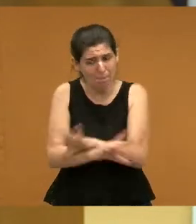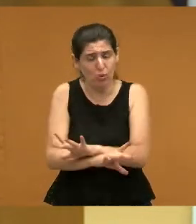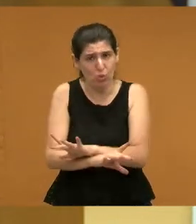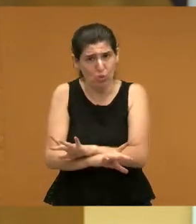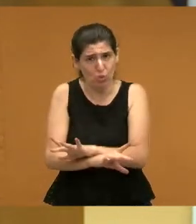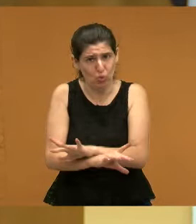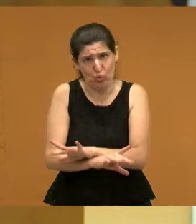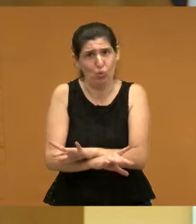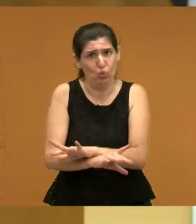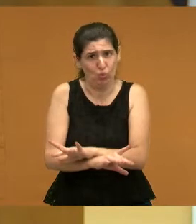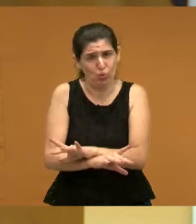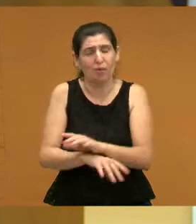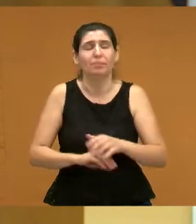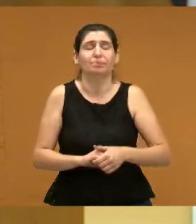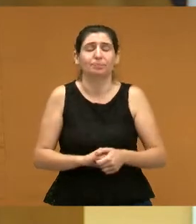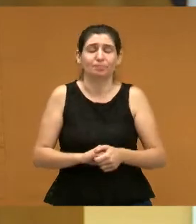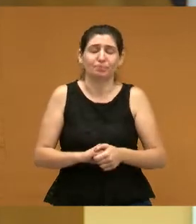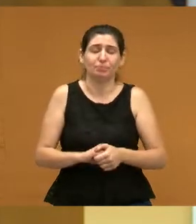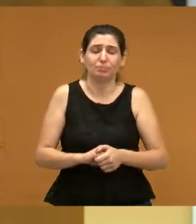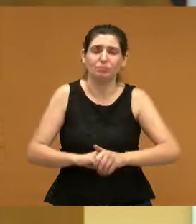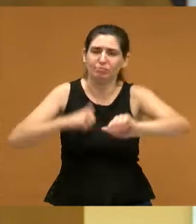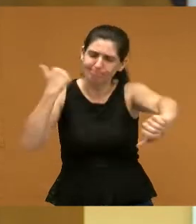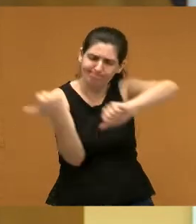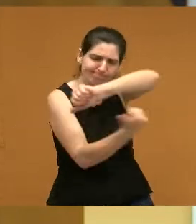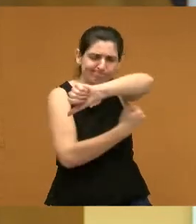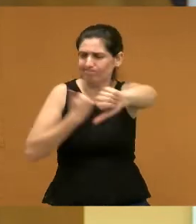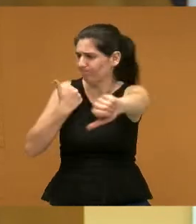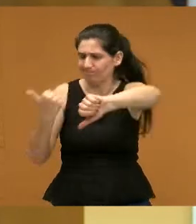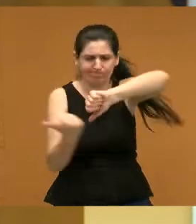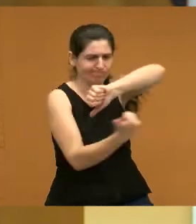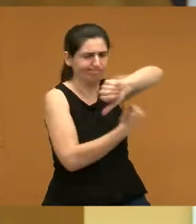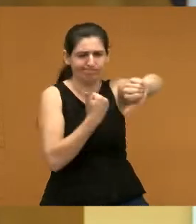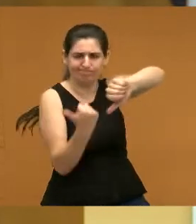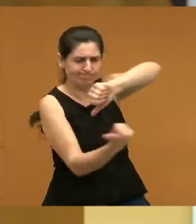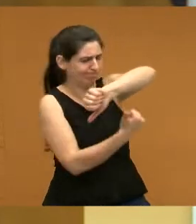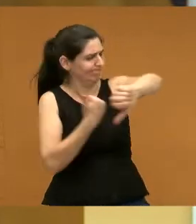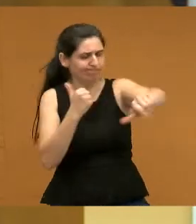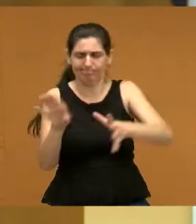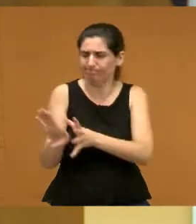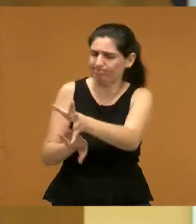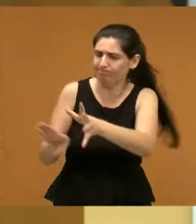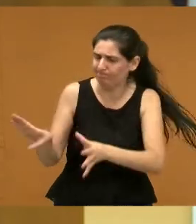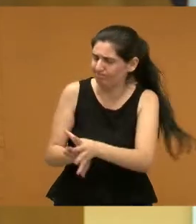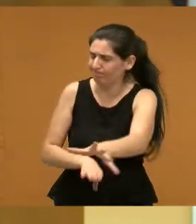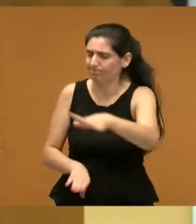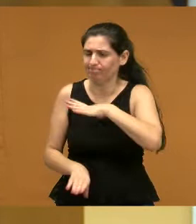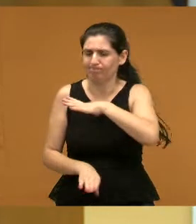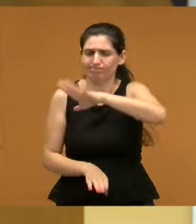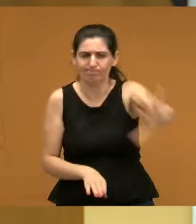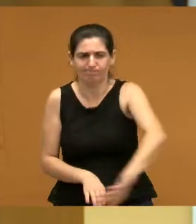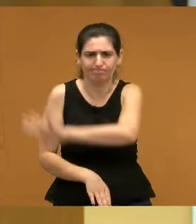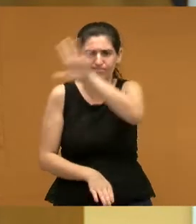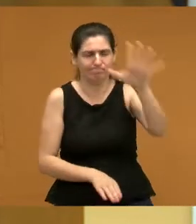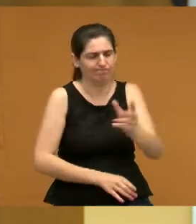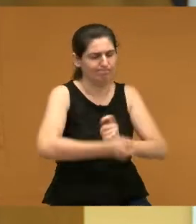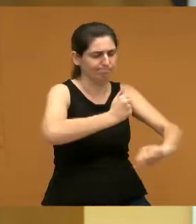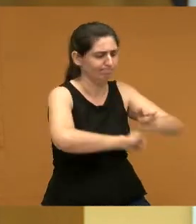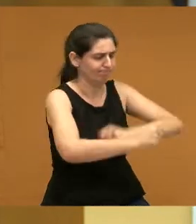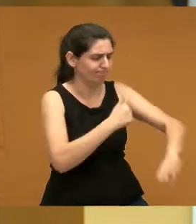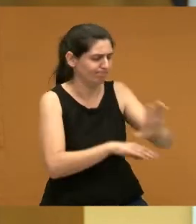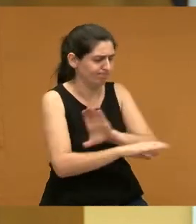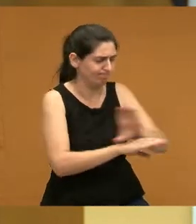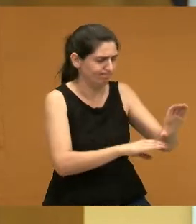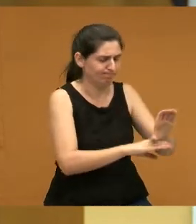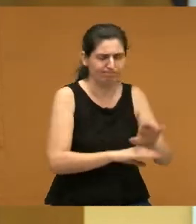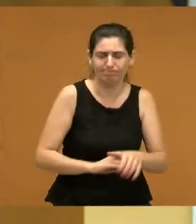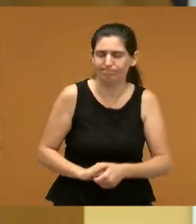Fundação em face das alterações realizadas pelo Conselho Regional de Contabilidade. Destaca-se que